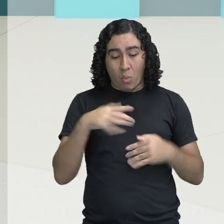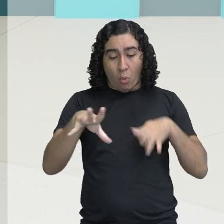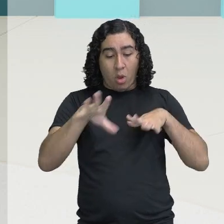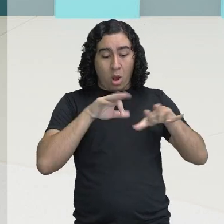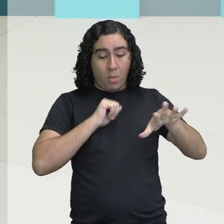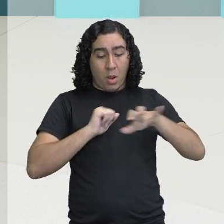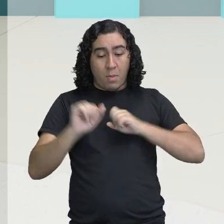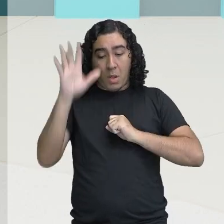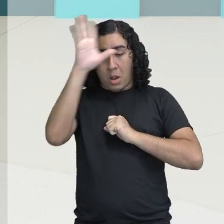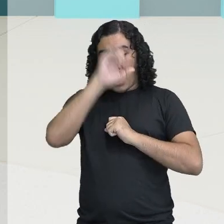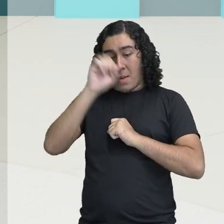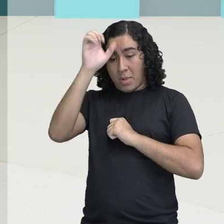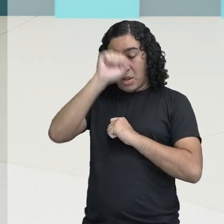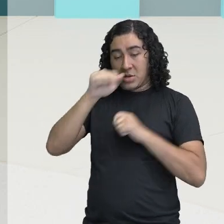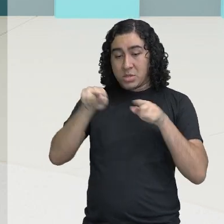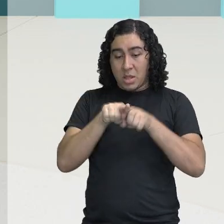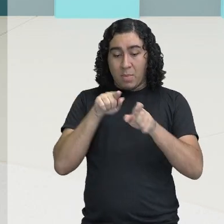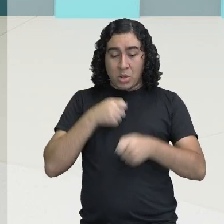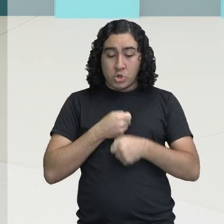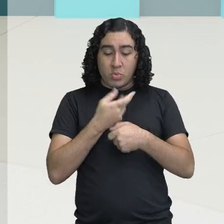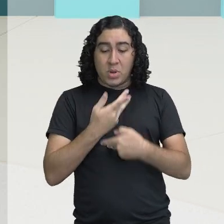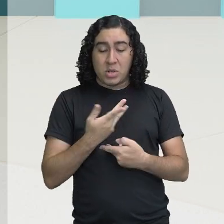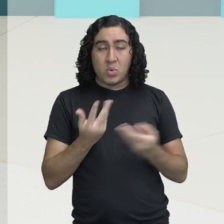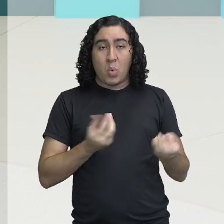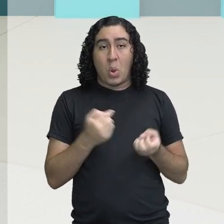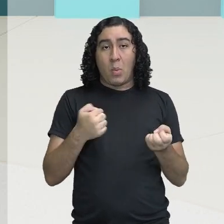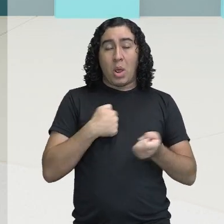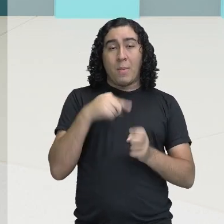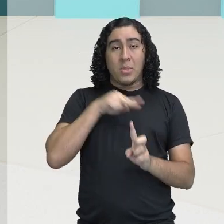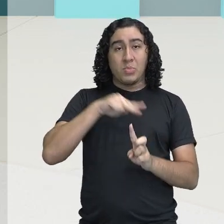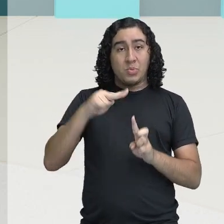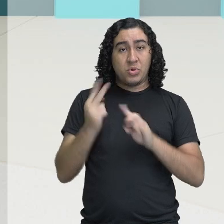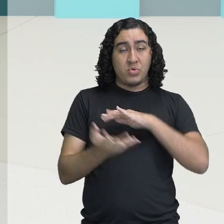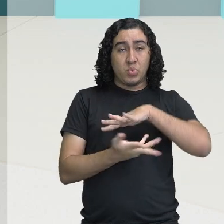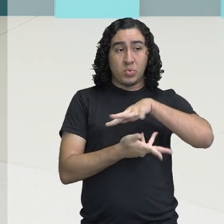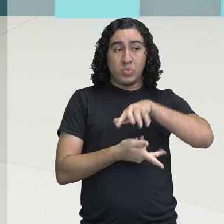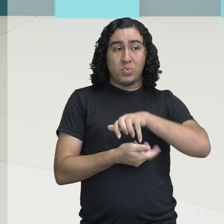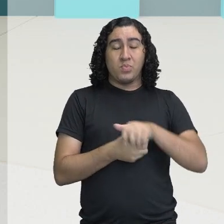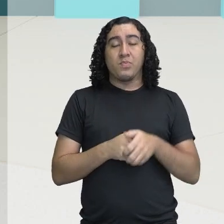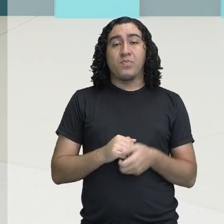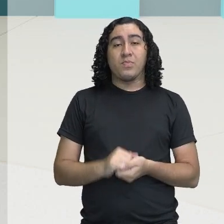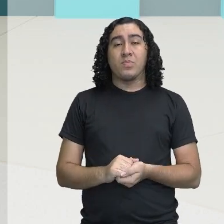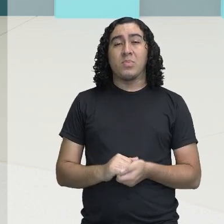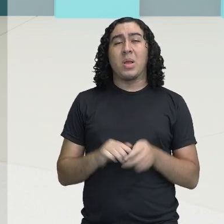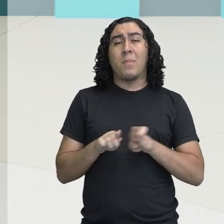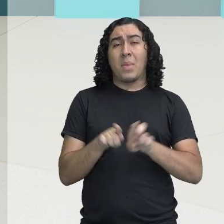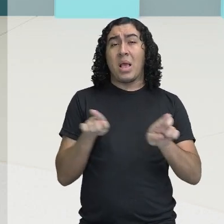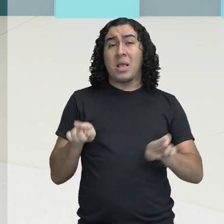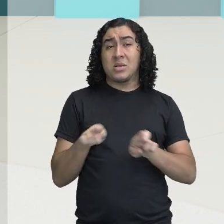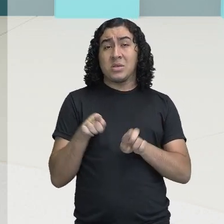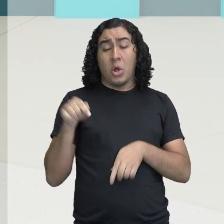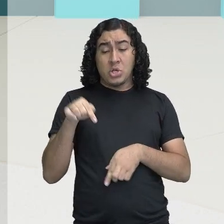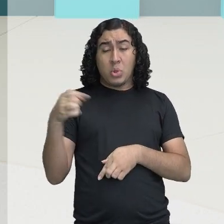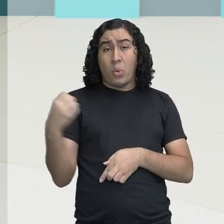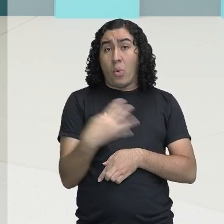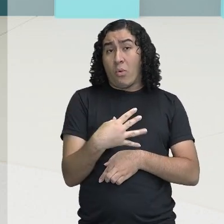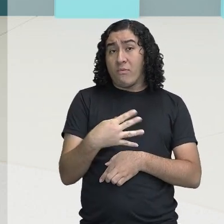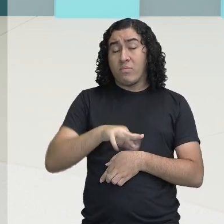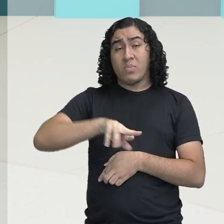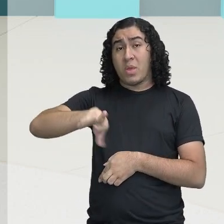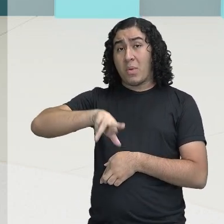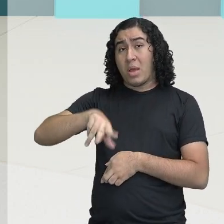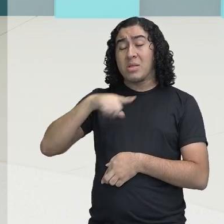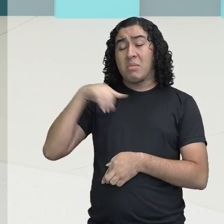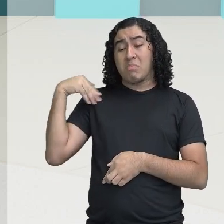e a partir do corpo eu também revelo como eu enxergo tudo ao meu redor. Mas isso não é de hoje. A gente vê isso